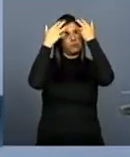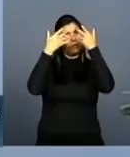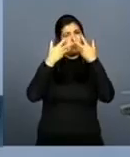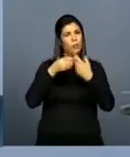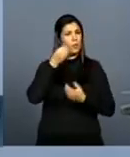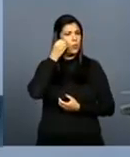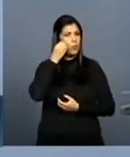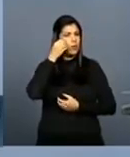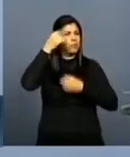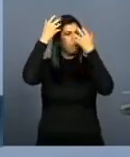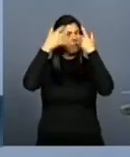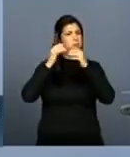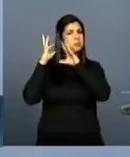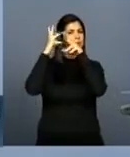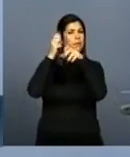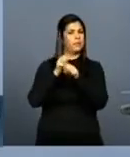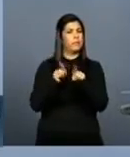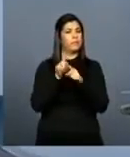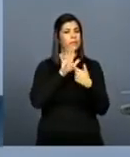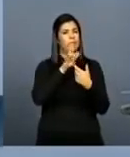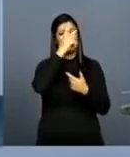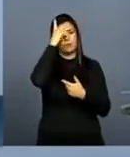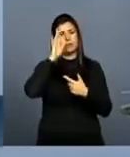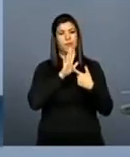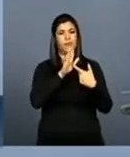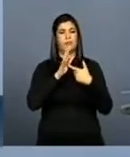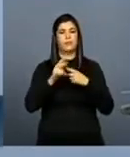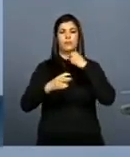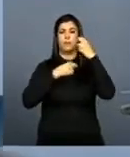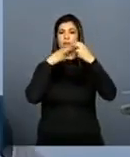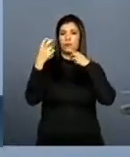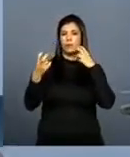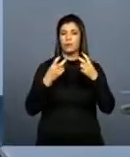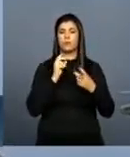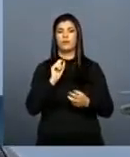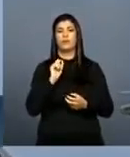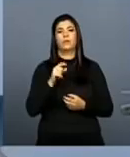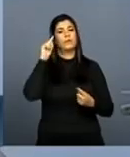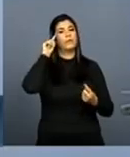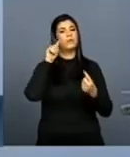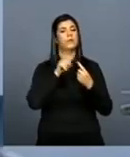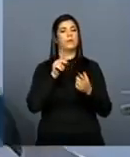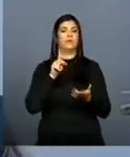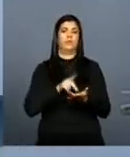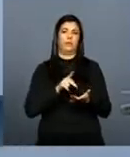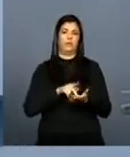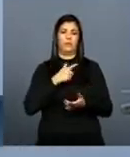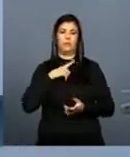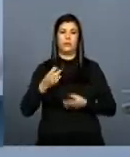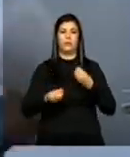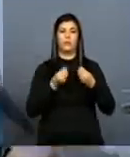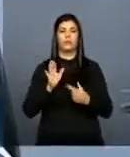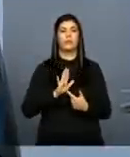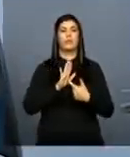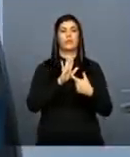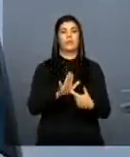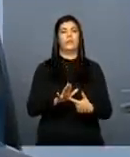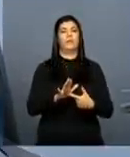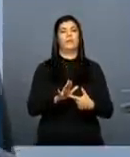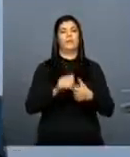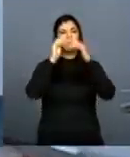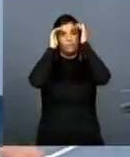experiências, de certa forma, eles vêm aqui dar voz para o que é o nosso objetivo. Nós não estamos aqui para mostrar que nós